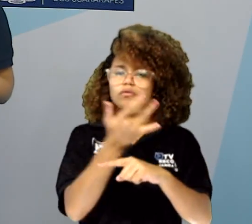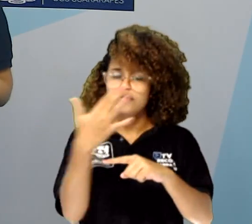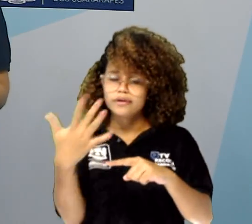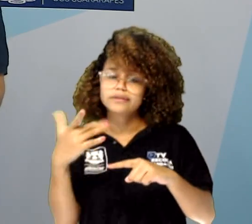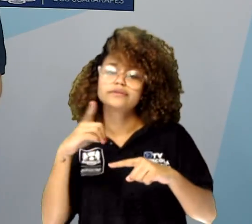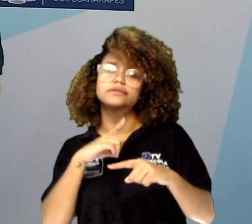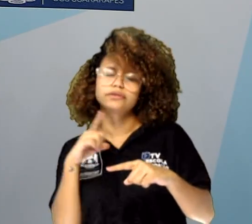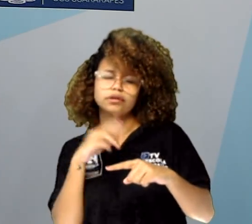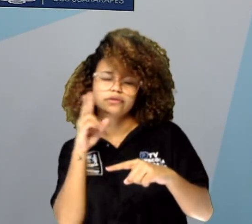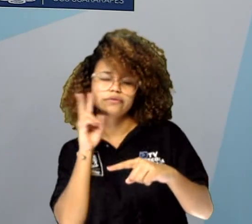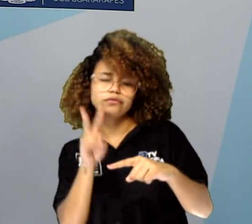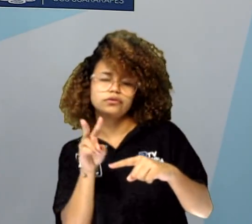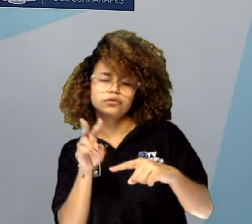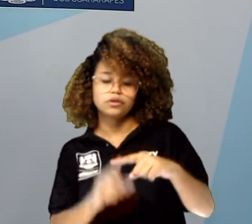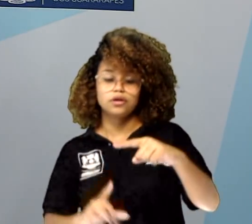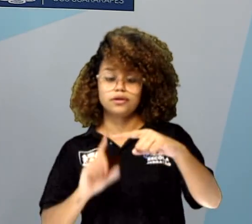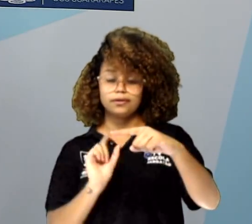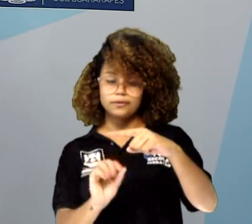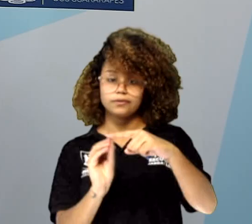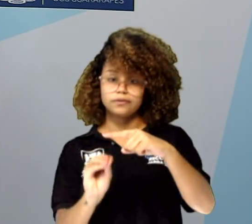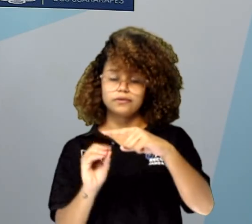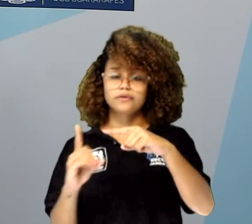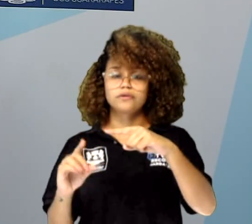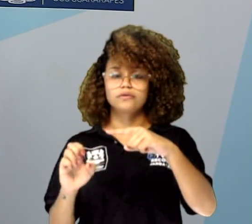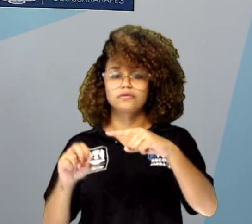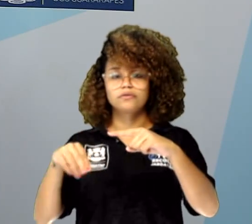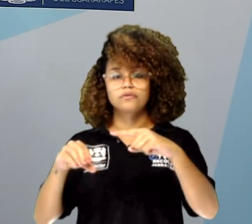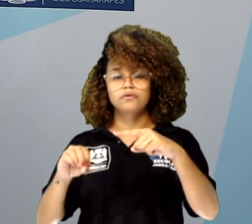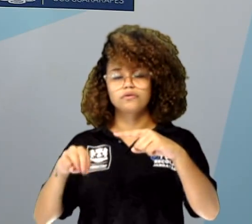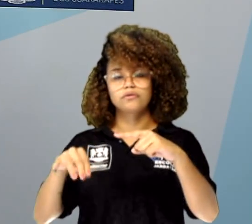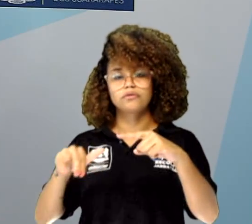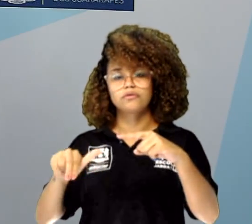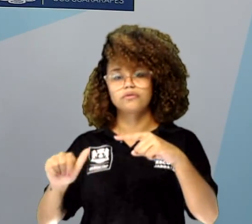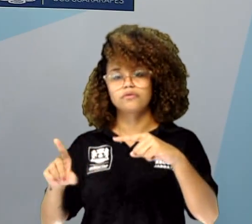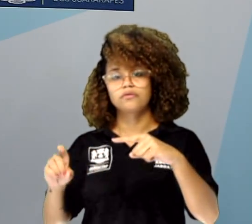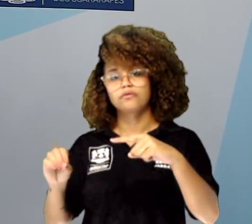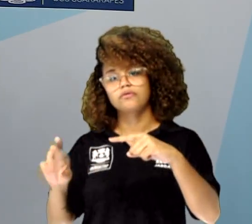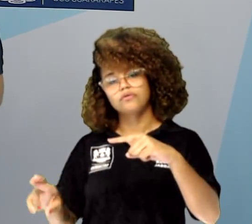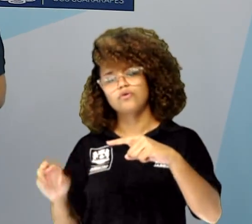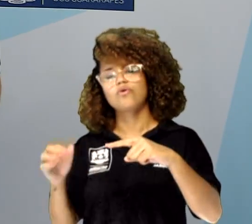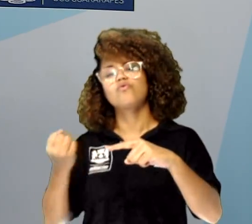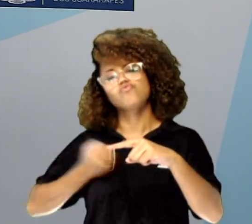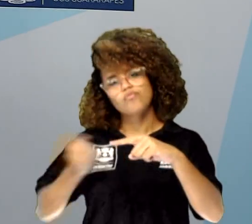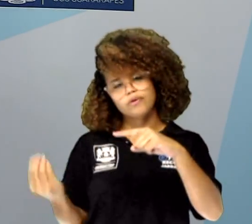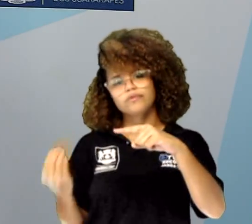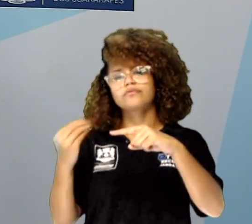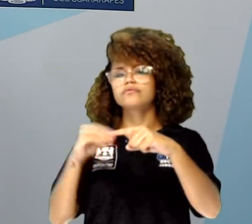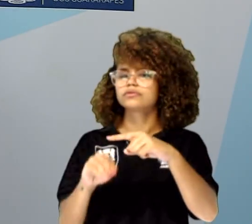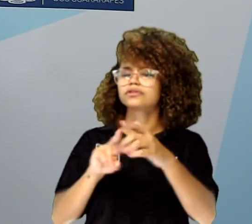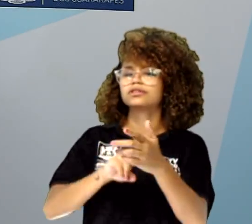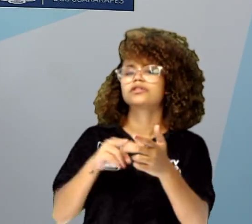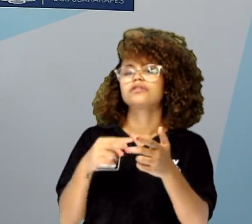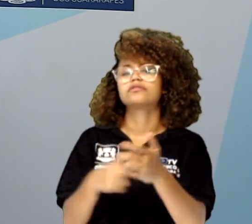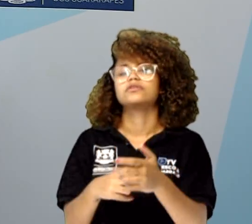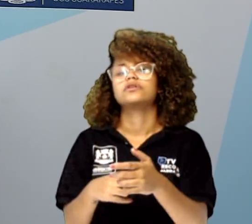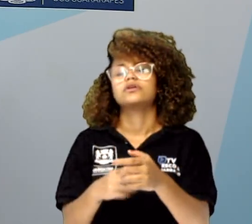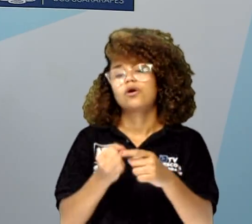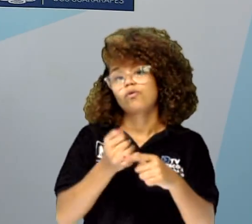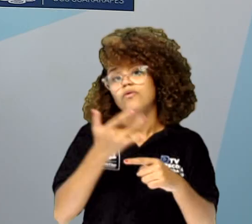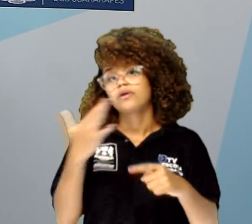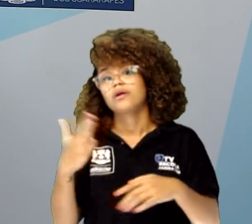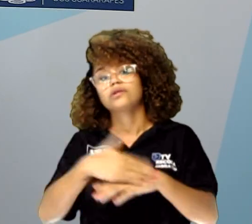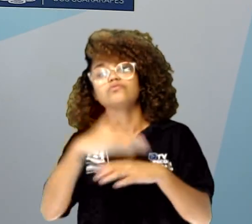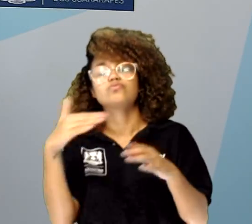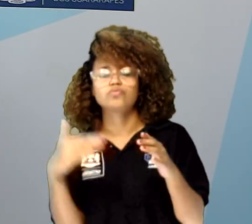observando, e o denominador é o número que fica embaixo, né? E esse embaixo significa a quantidade totais de